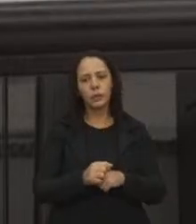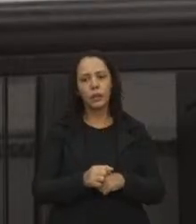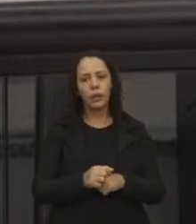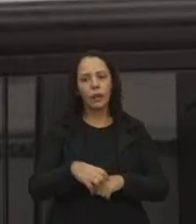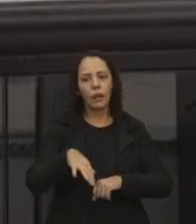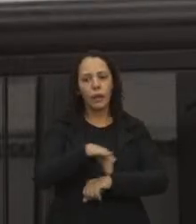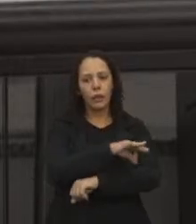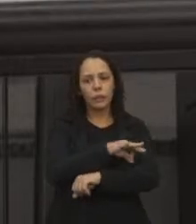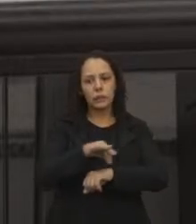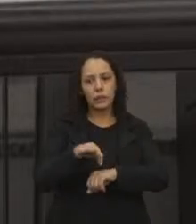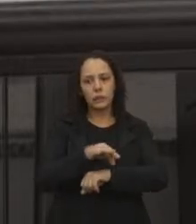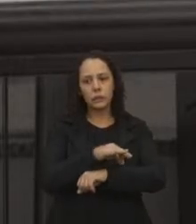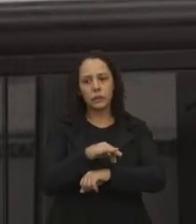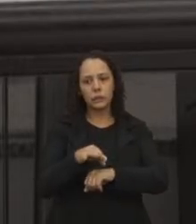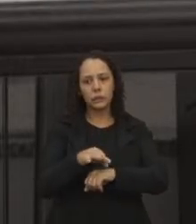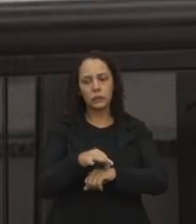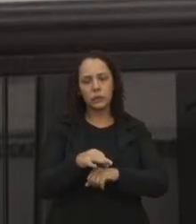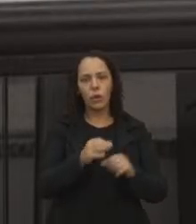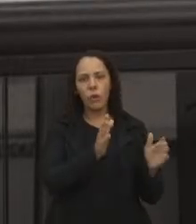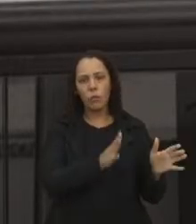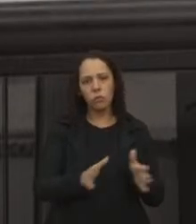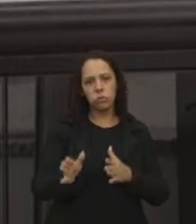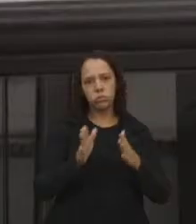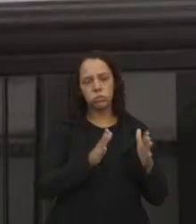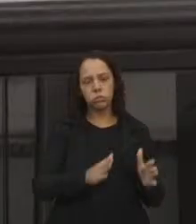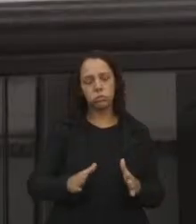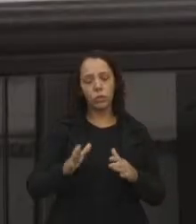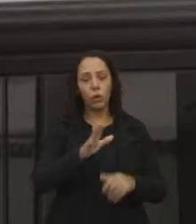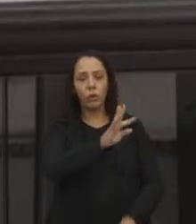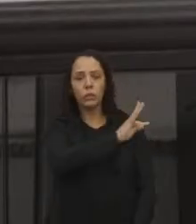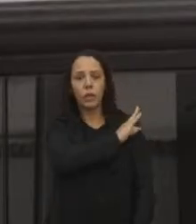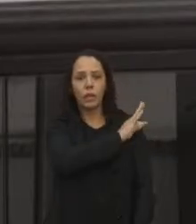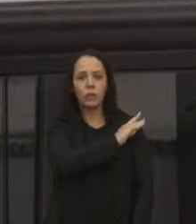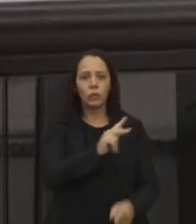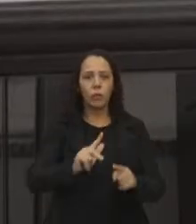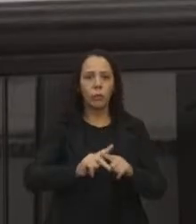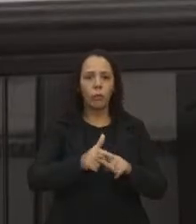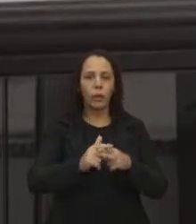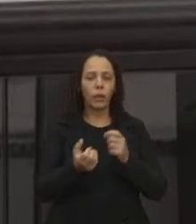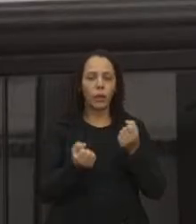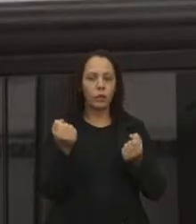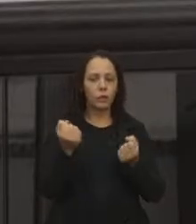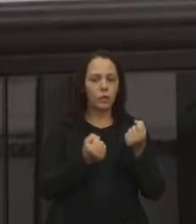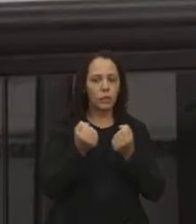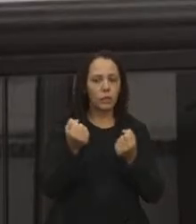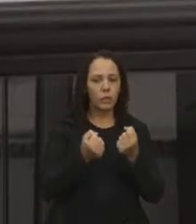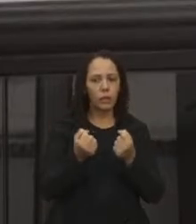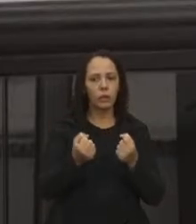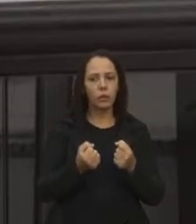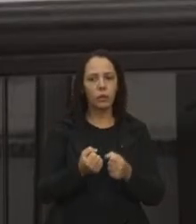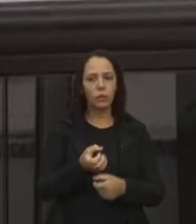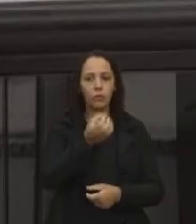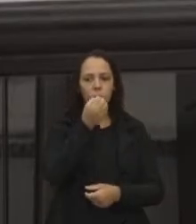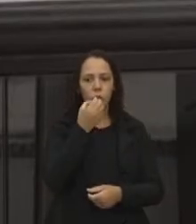engenharia de produção, técnico em mecânica, que são, imagino que